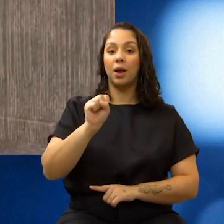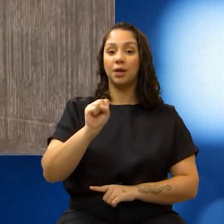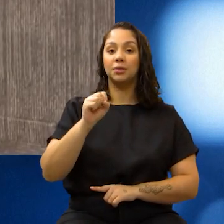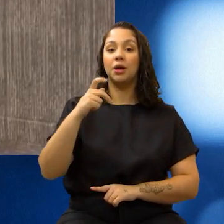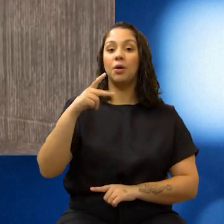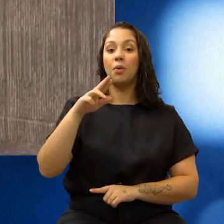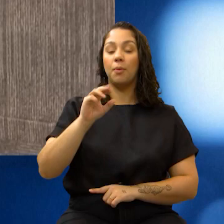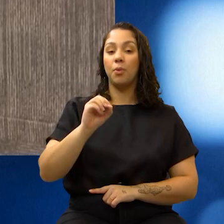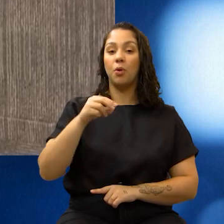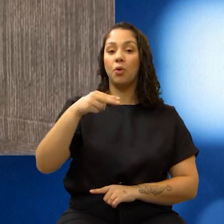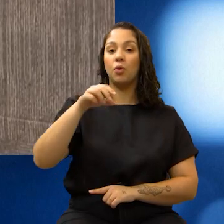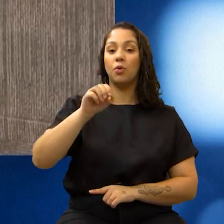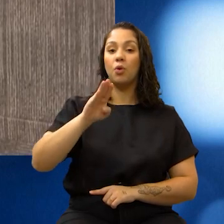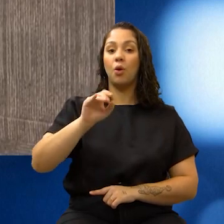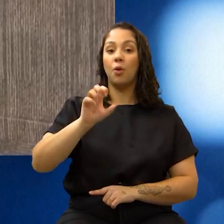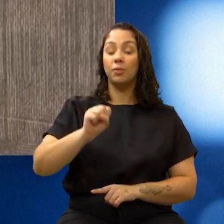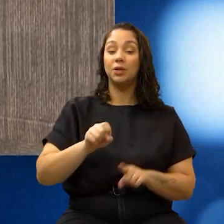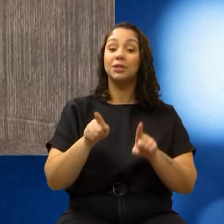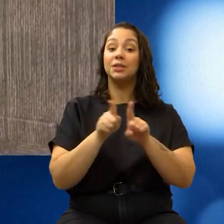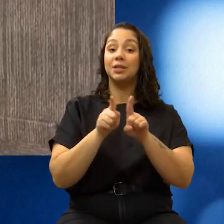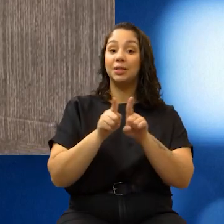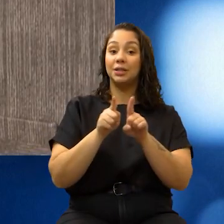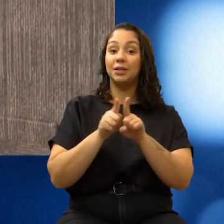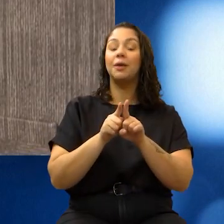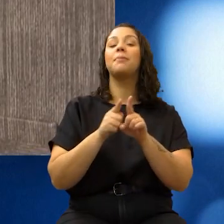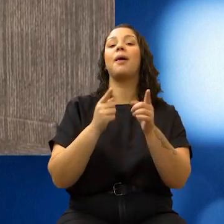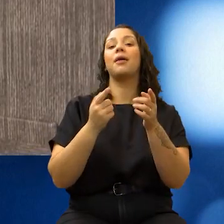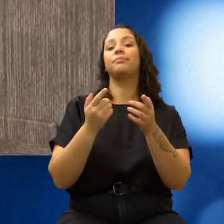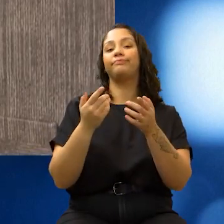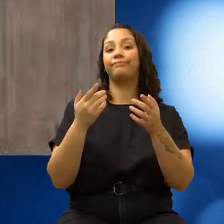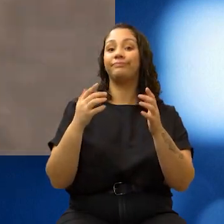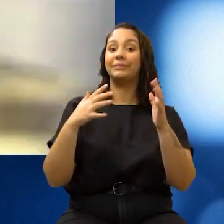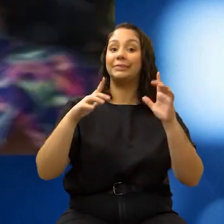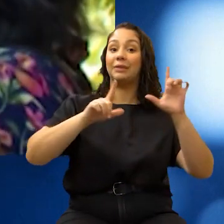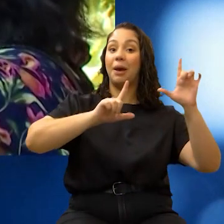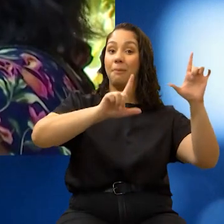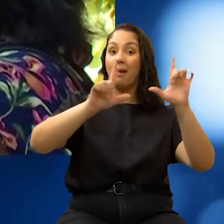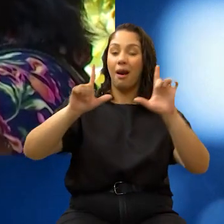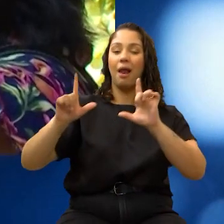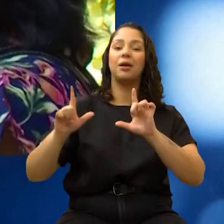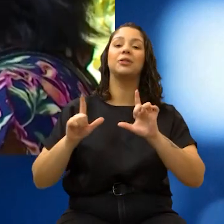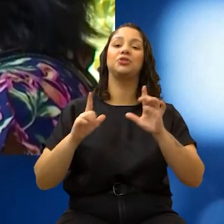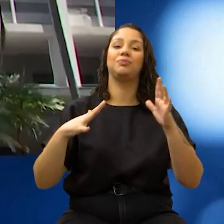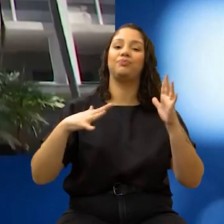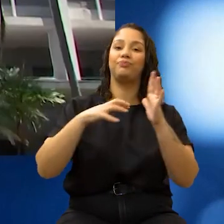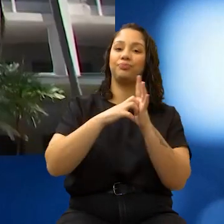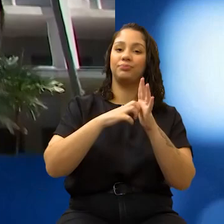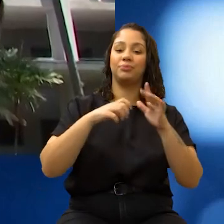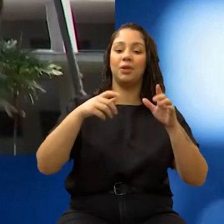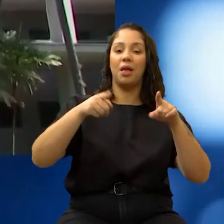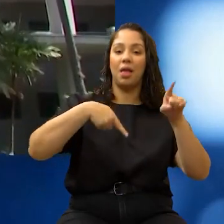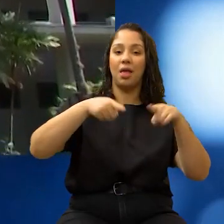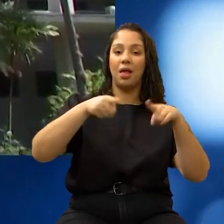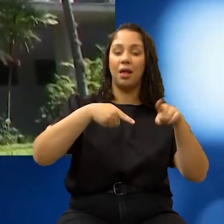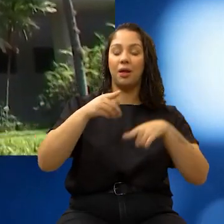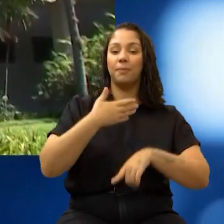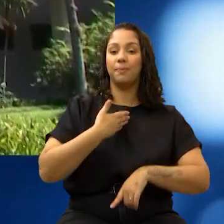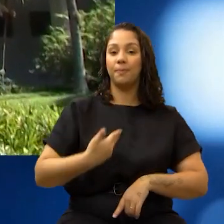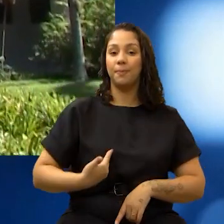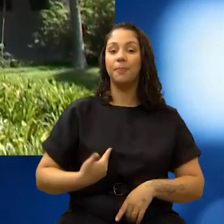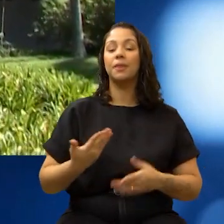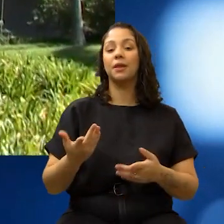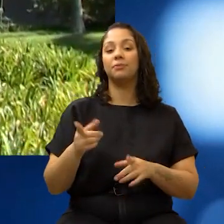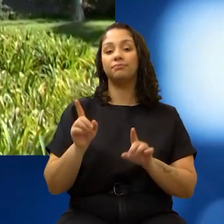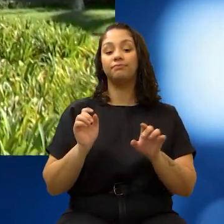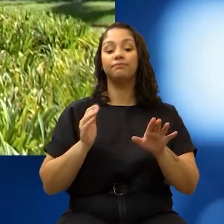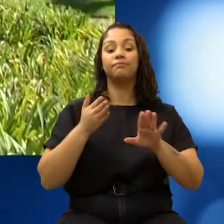afixação de placas de aviso sobre o número de acidentes em vias públicas. Comissão da Arborização Urbana visita o